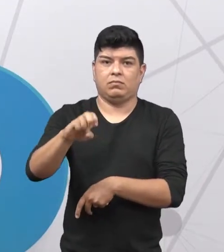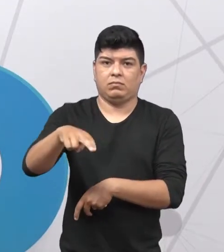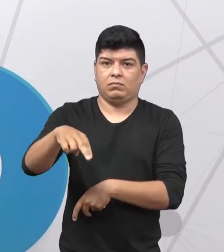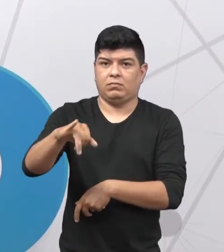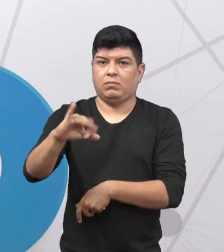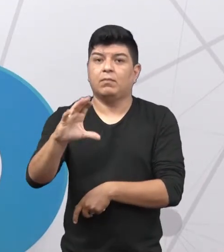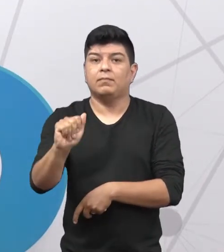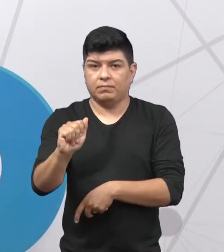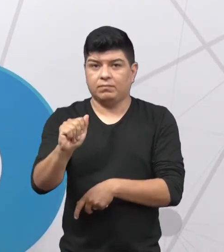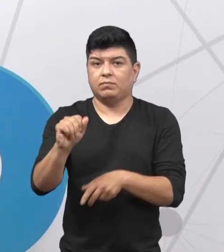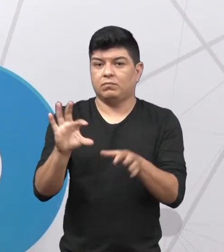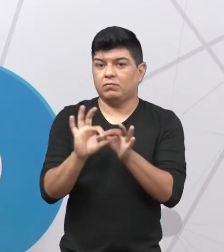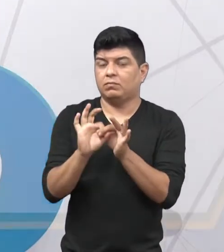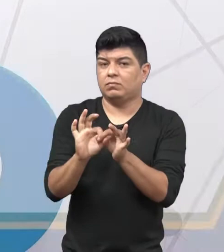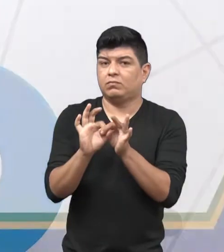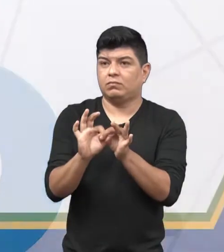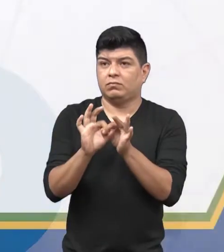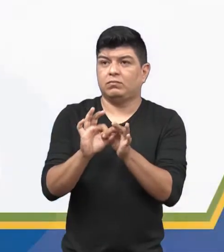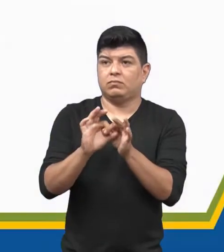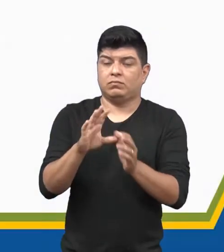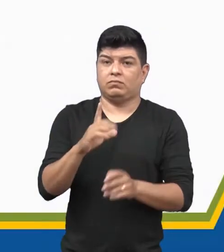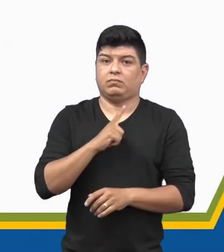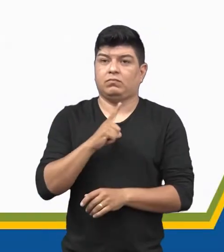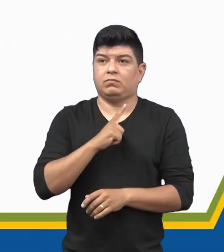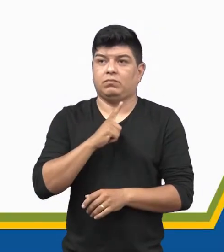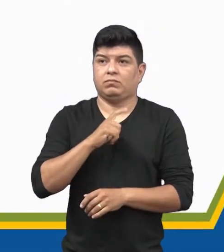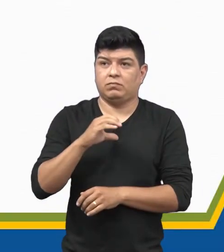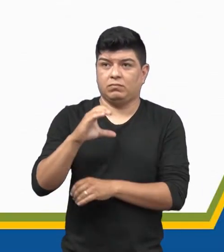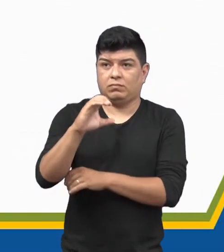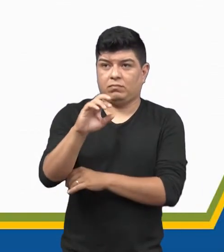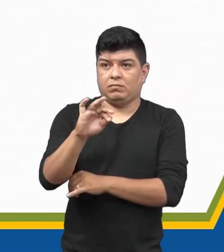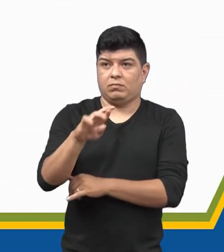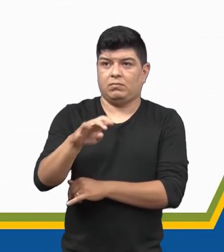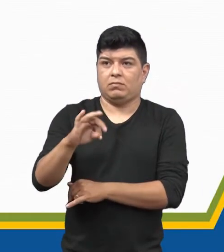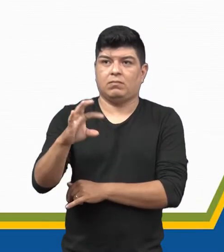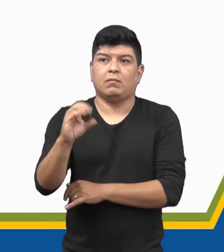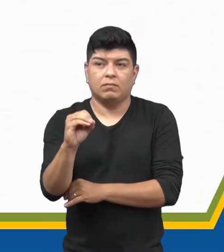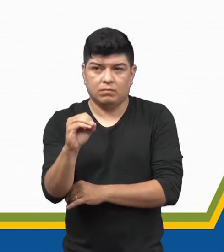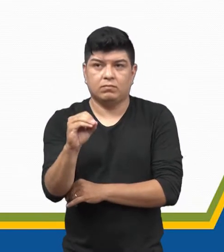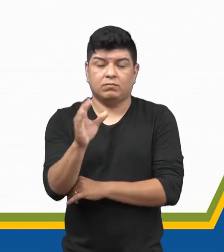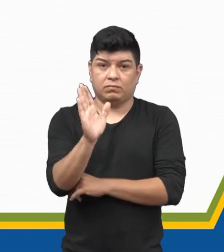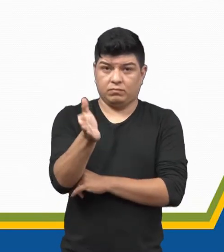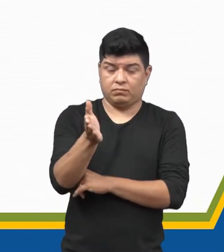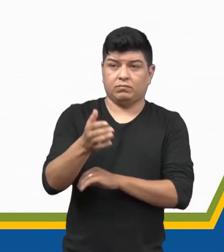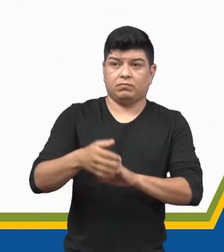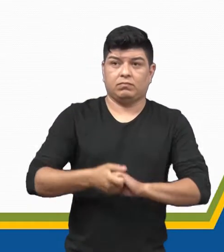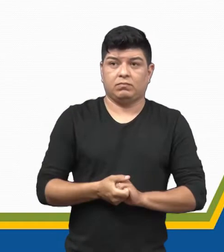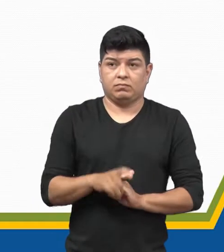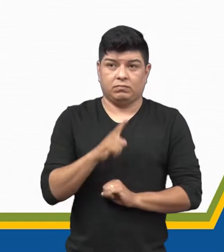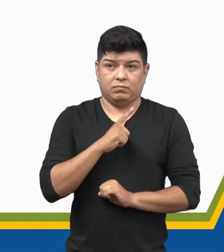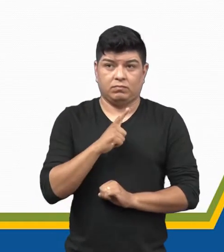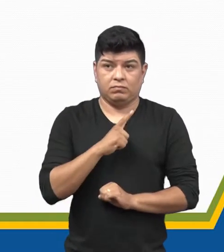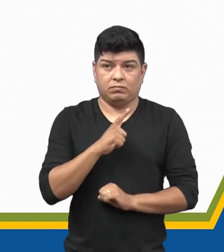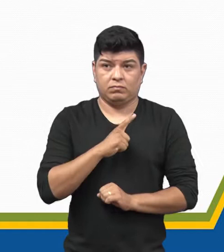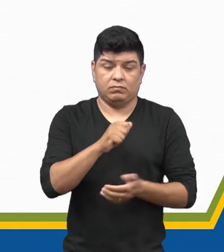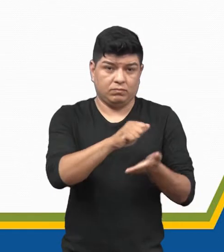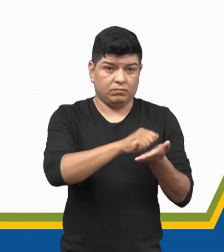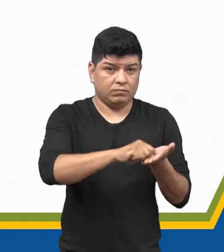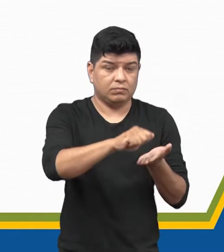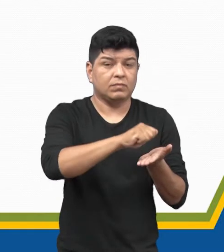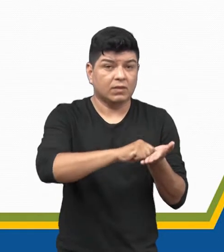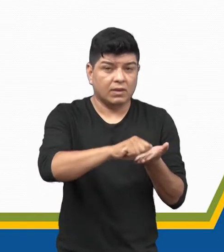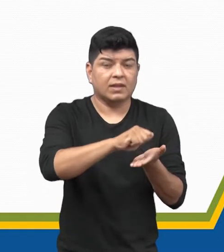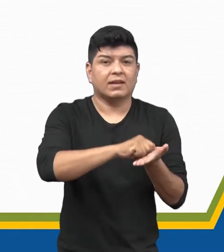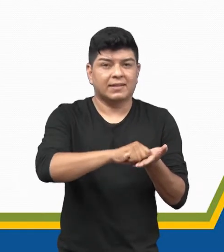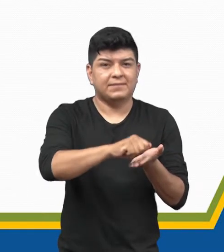aí aos cretenses, que já existiam anteriormente, inclusive os cretenses já tinham uma escrita,